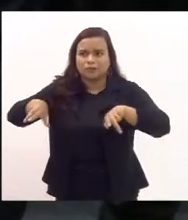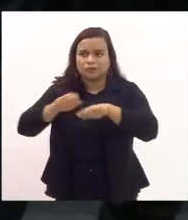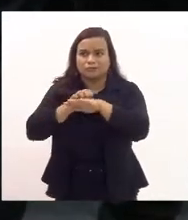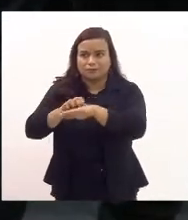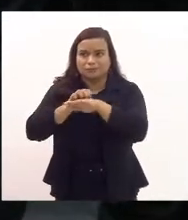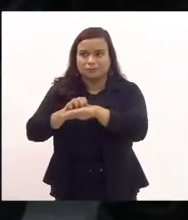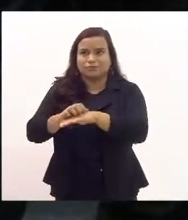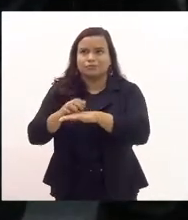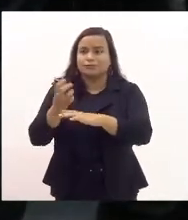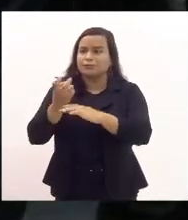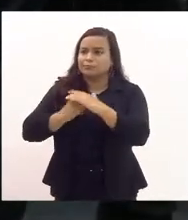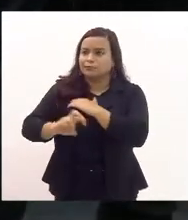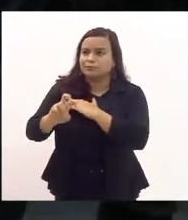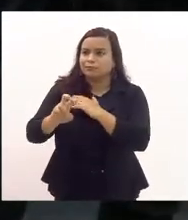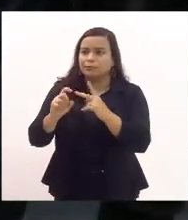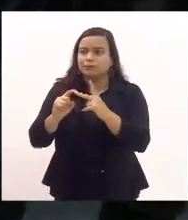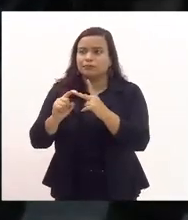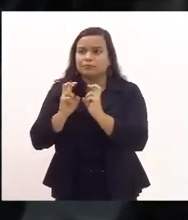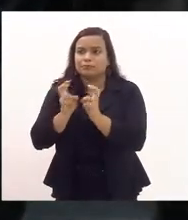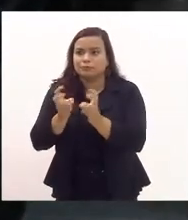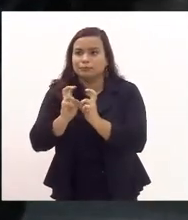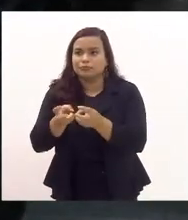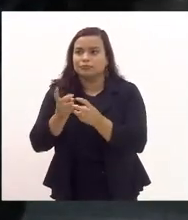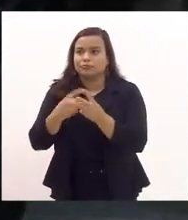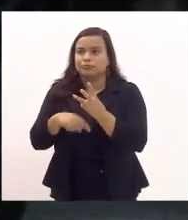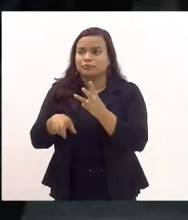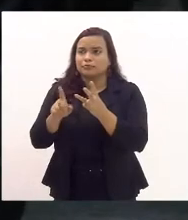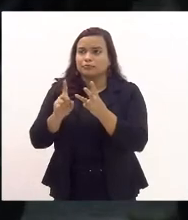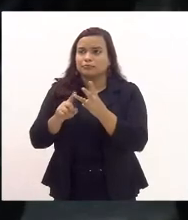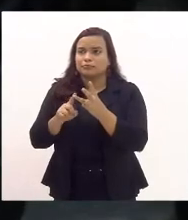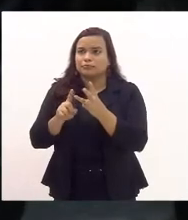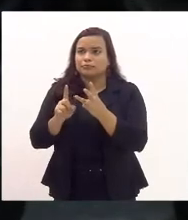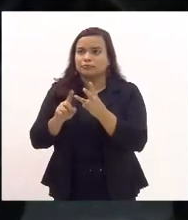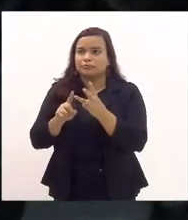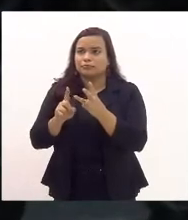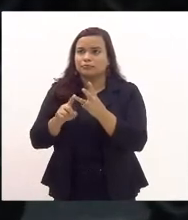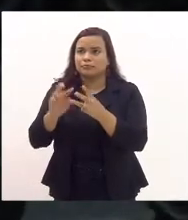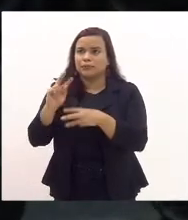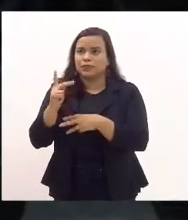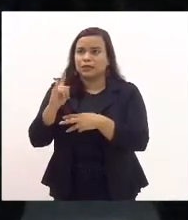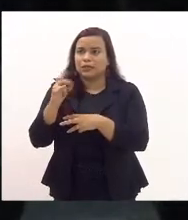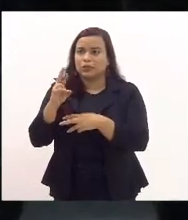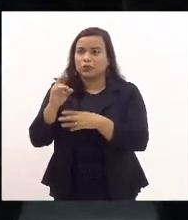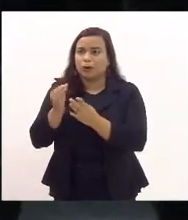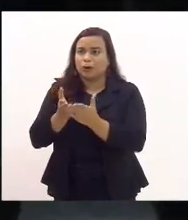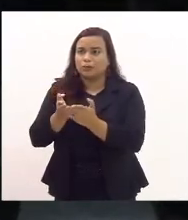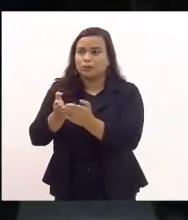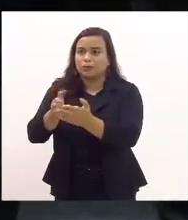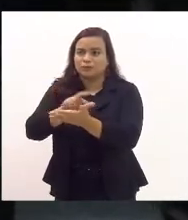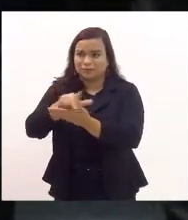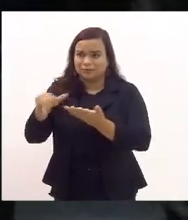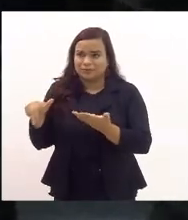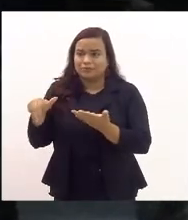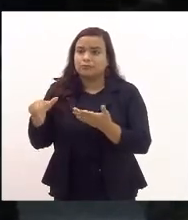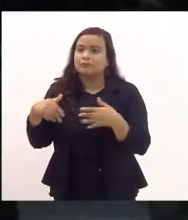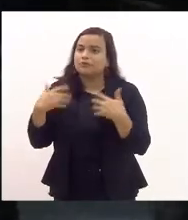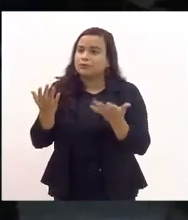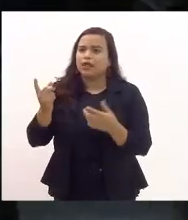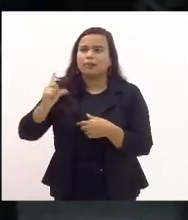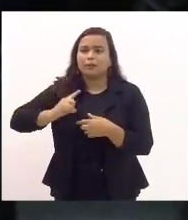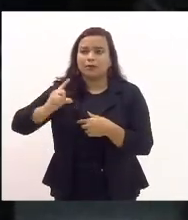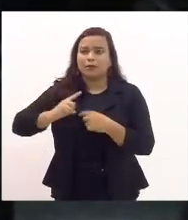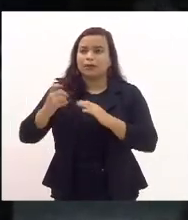e metroviário Ferroviário E hidroviário aí tem uma